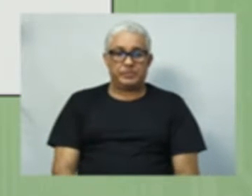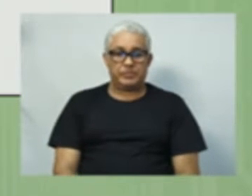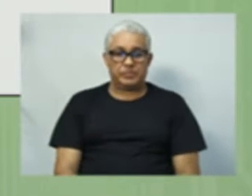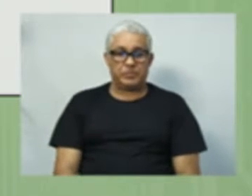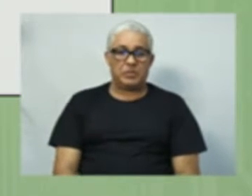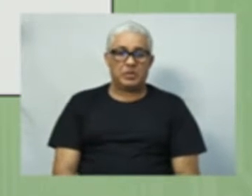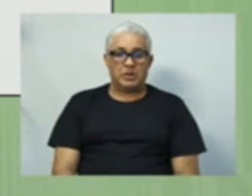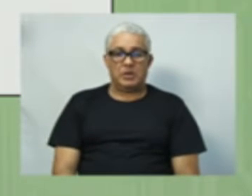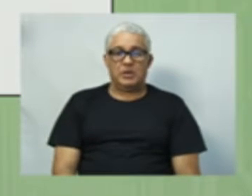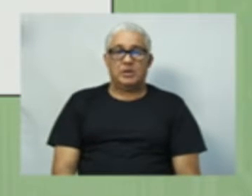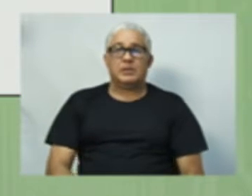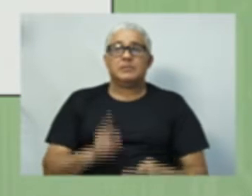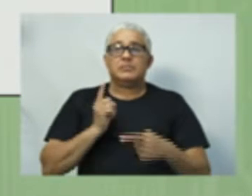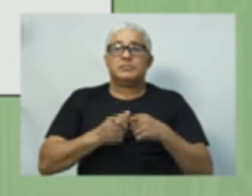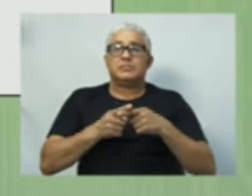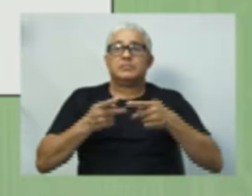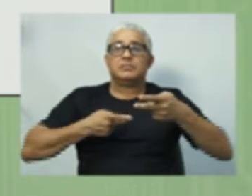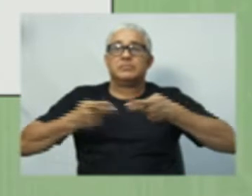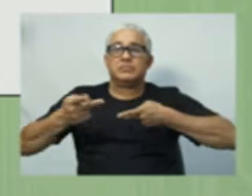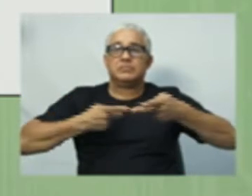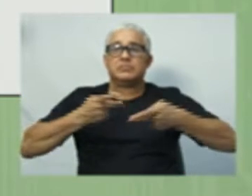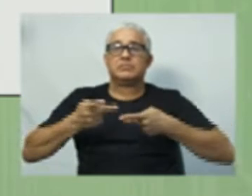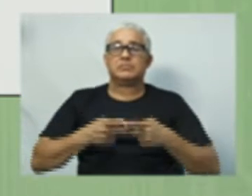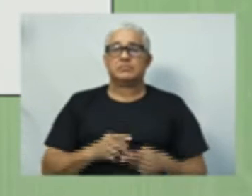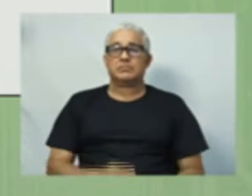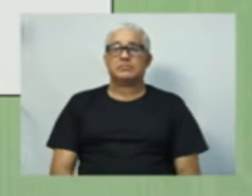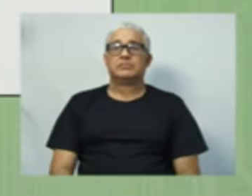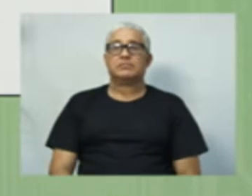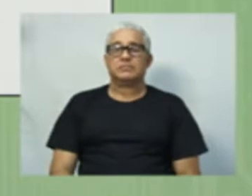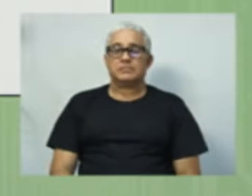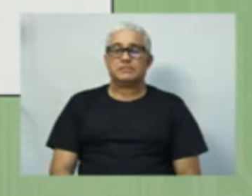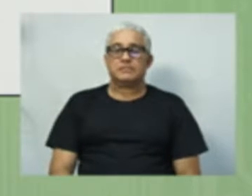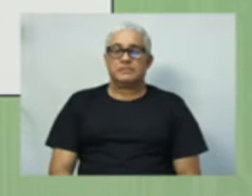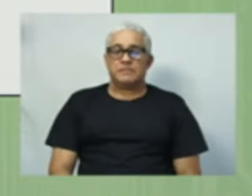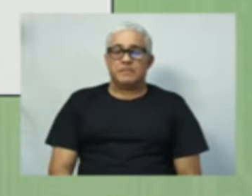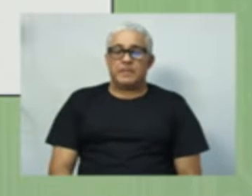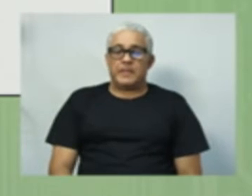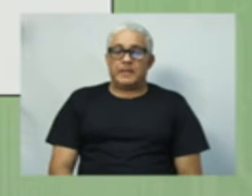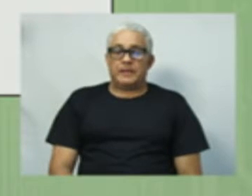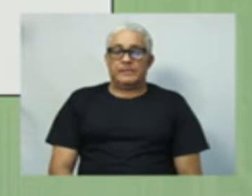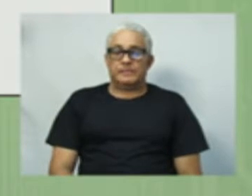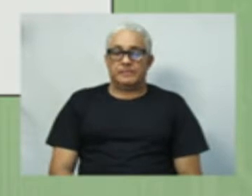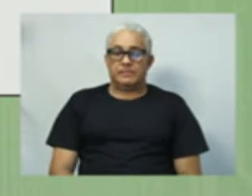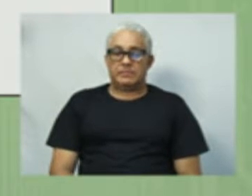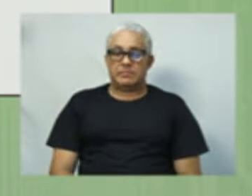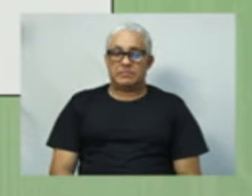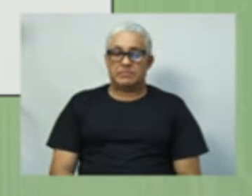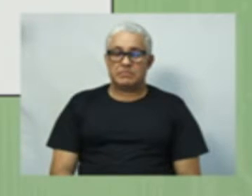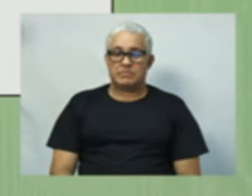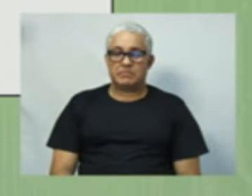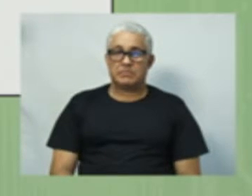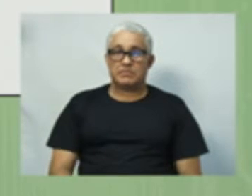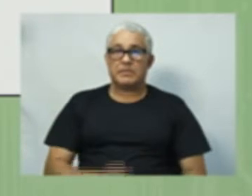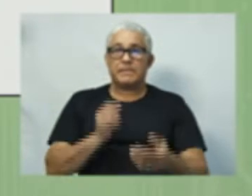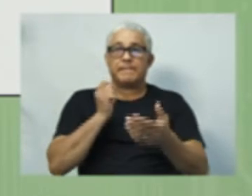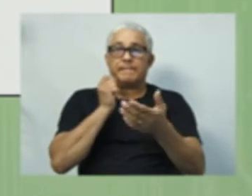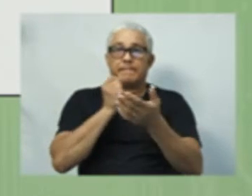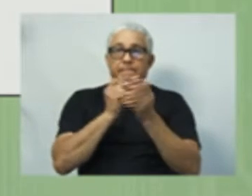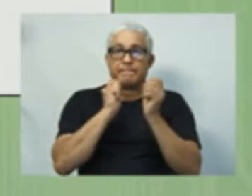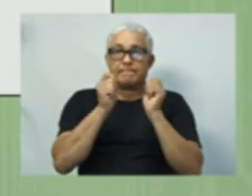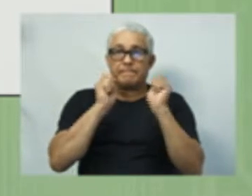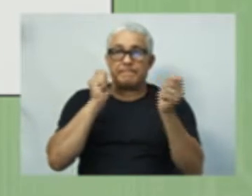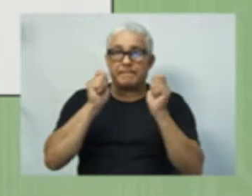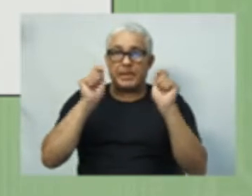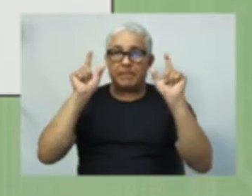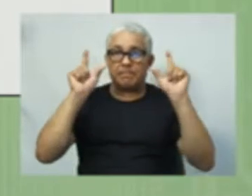conceito. Por que planejar? Por que planejar? Para pagar